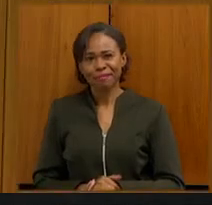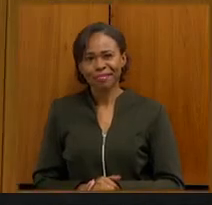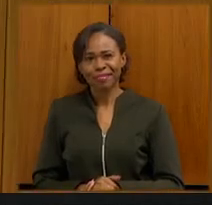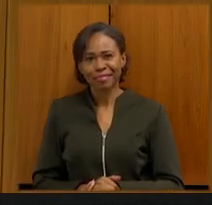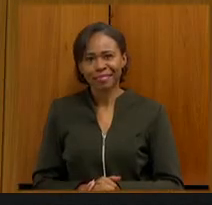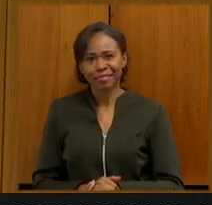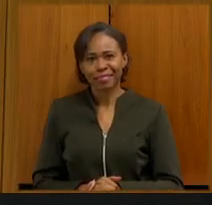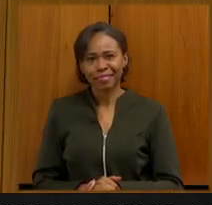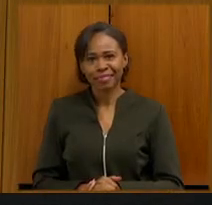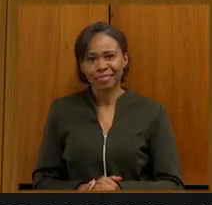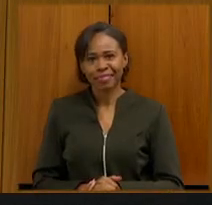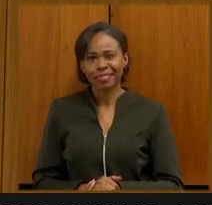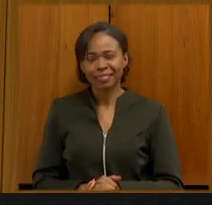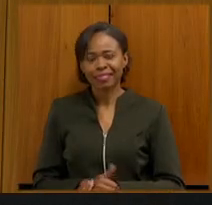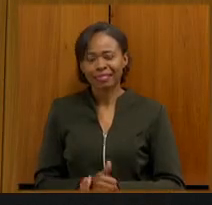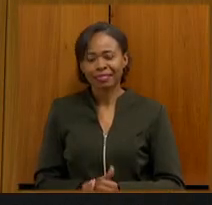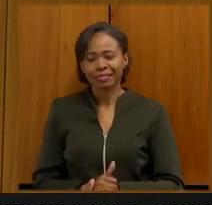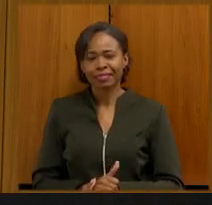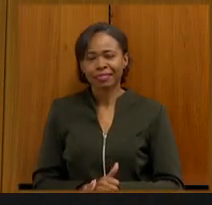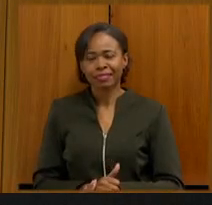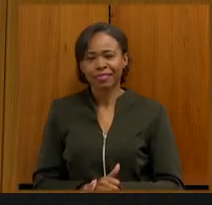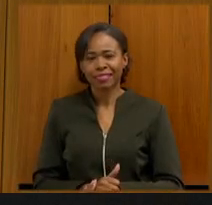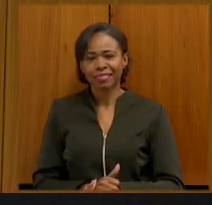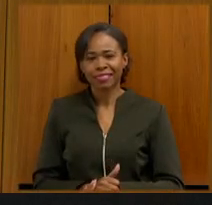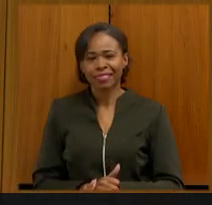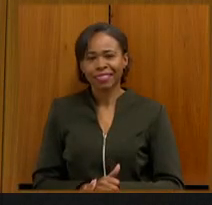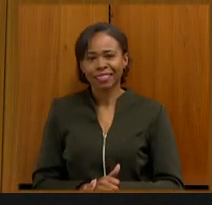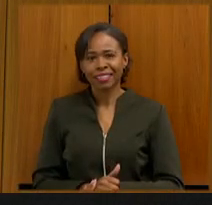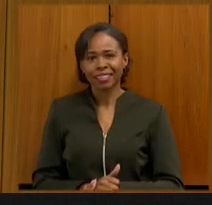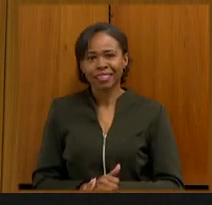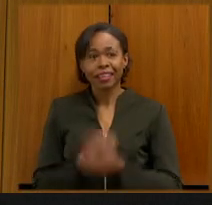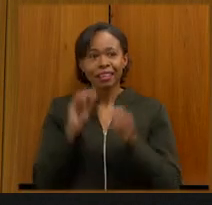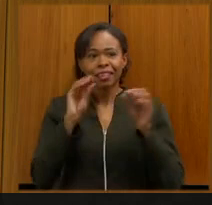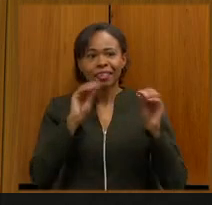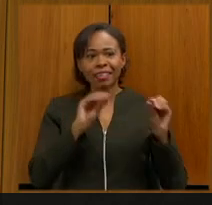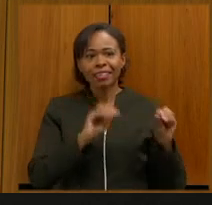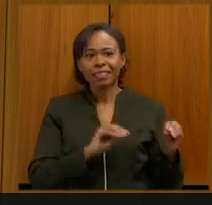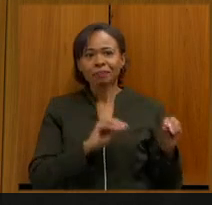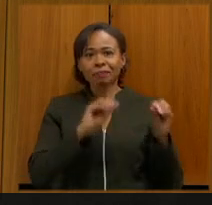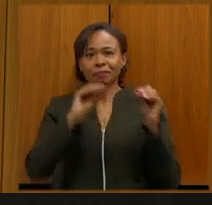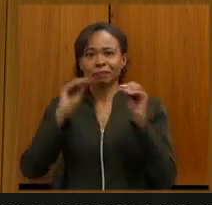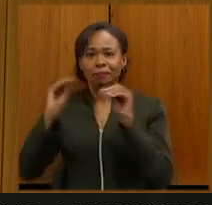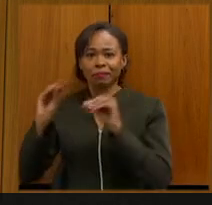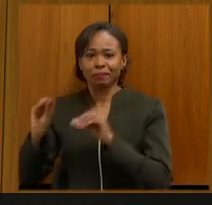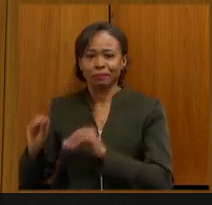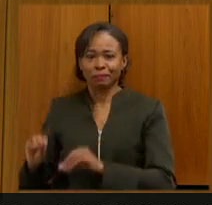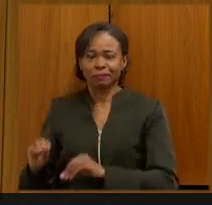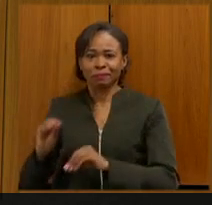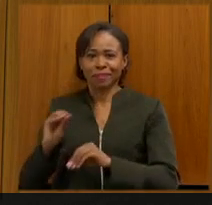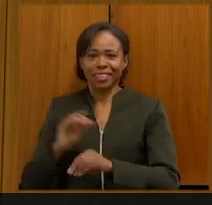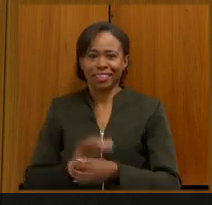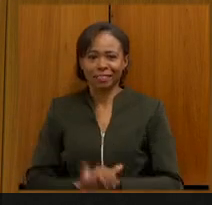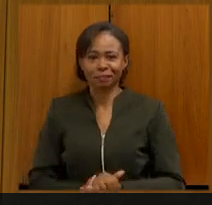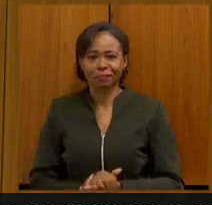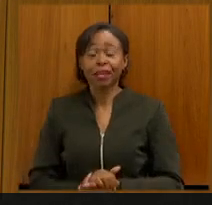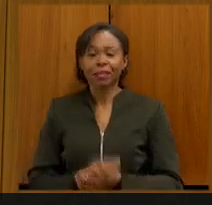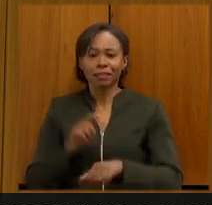a whole bible é prorroga os trabalhos por tempo determinado